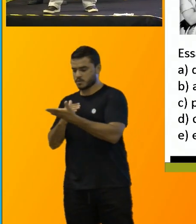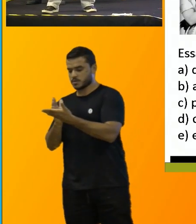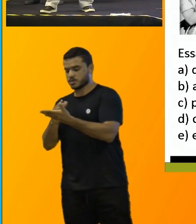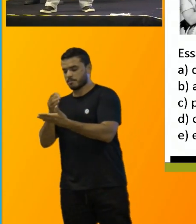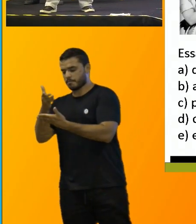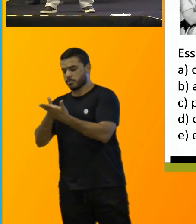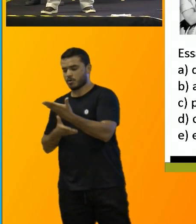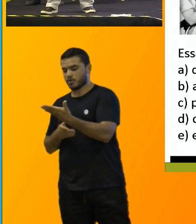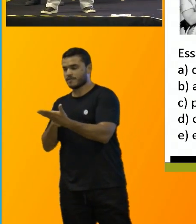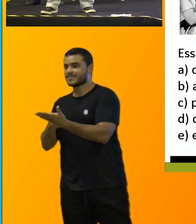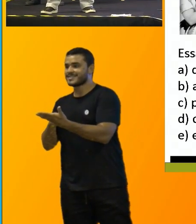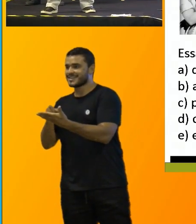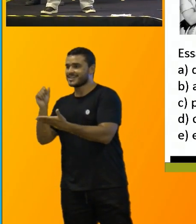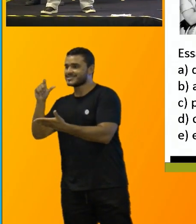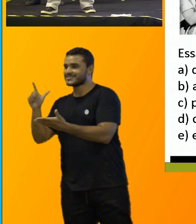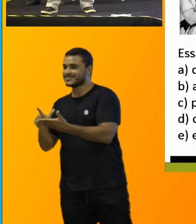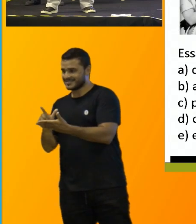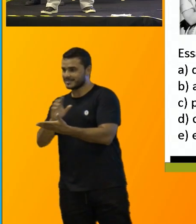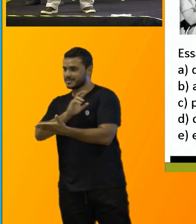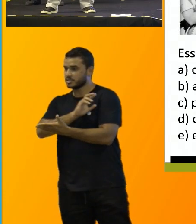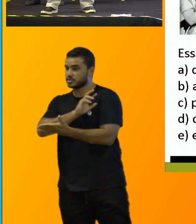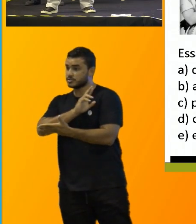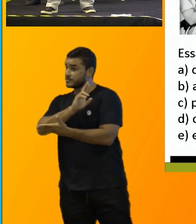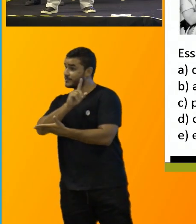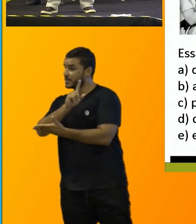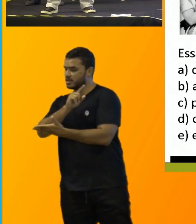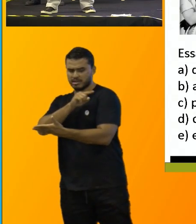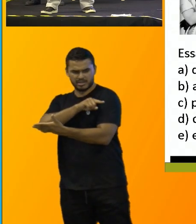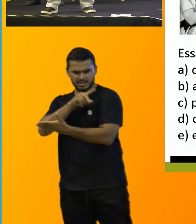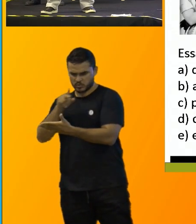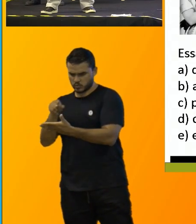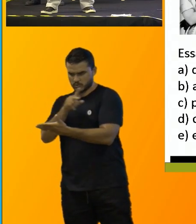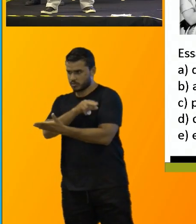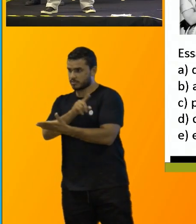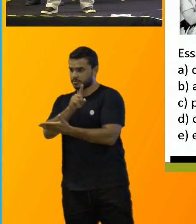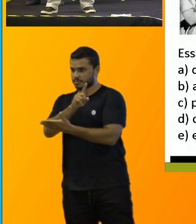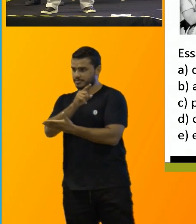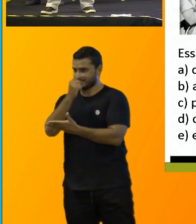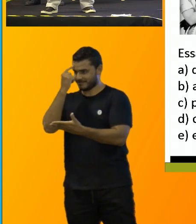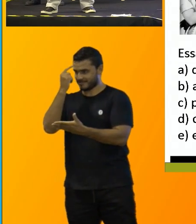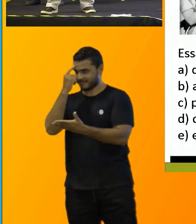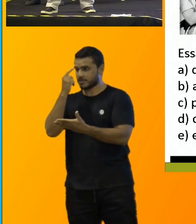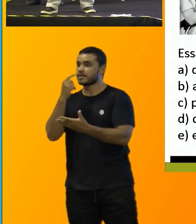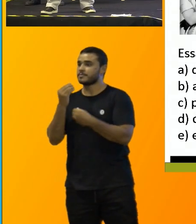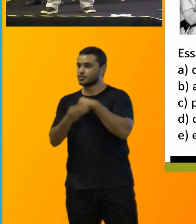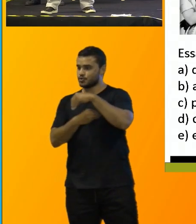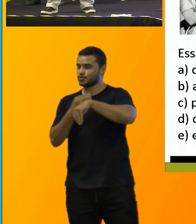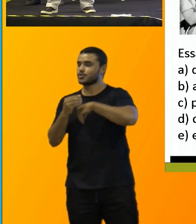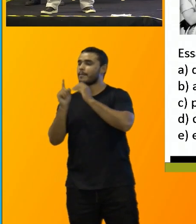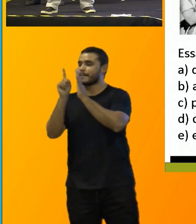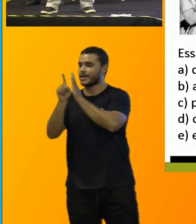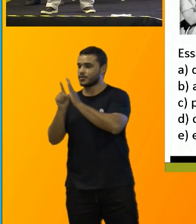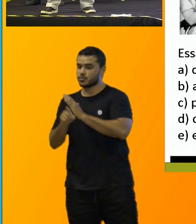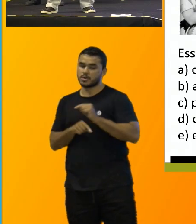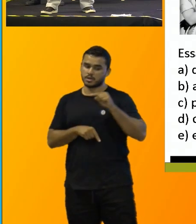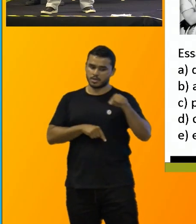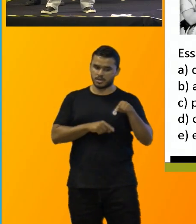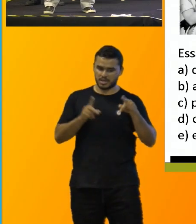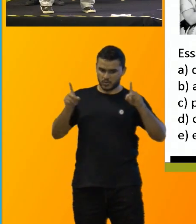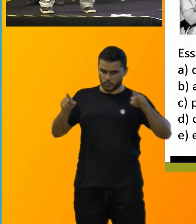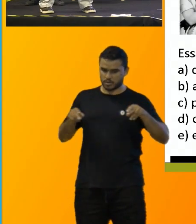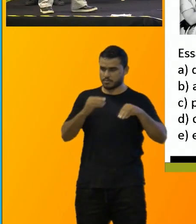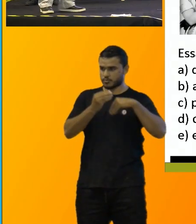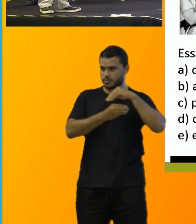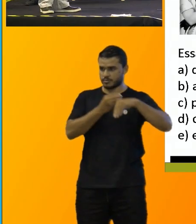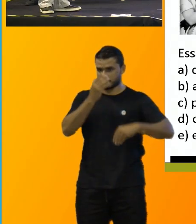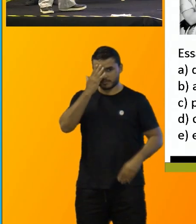provas estão com uma sequência diferente. Procure fazer aquelas questões que são mais fáceis. Está aí